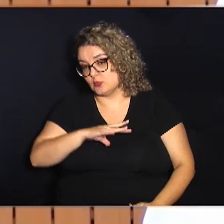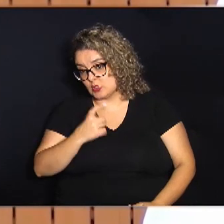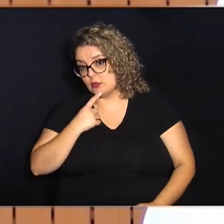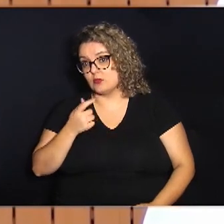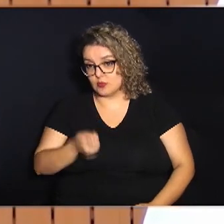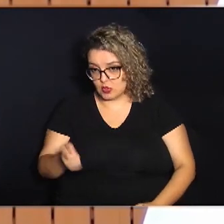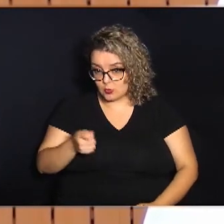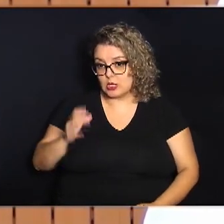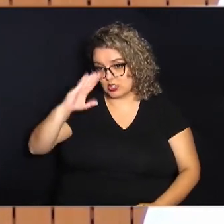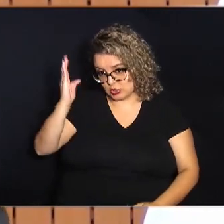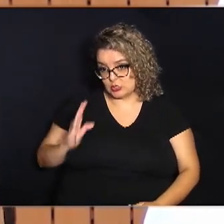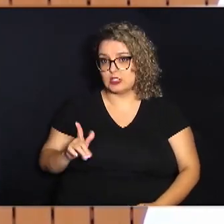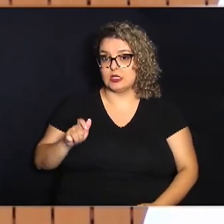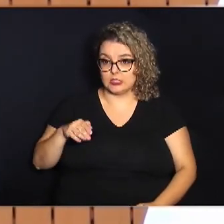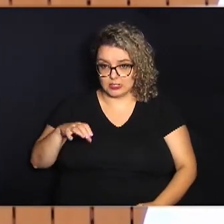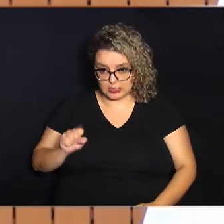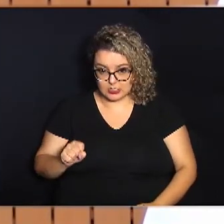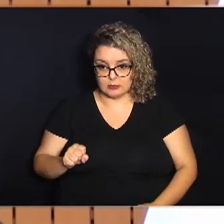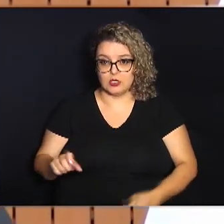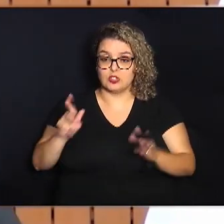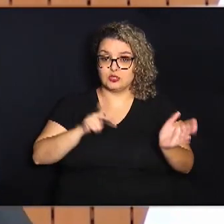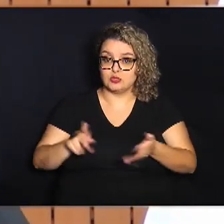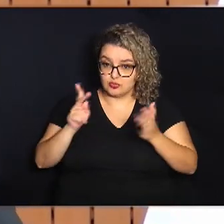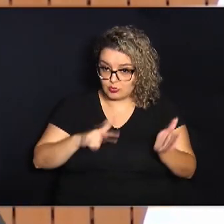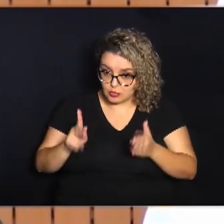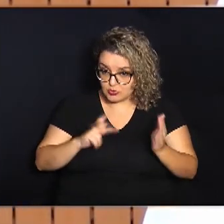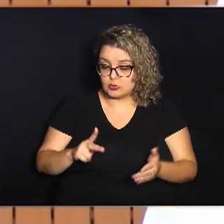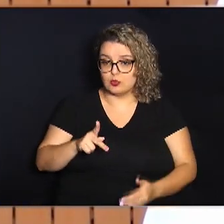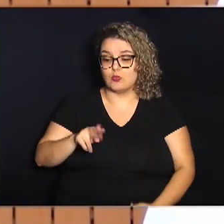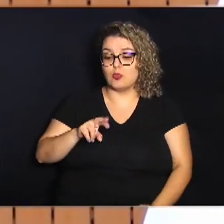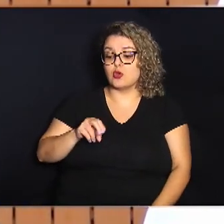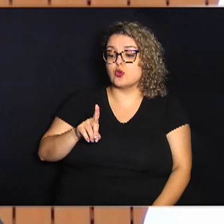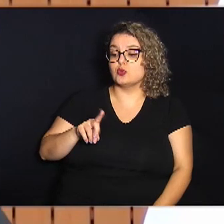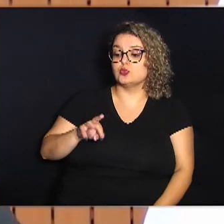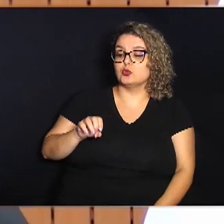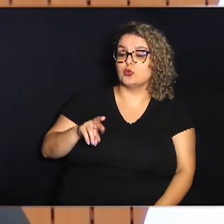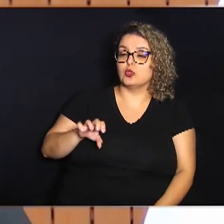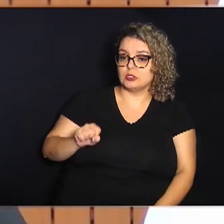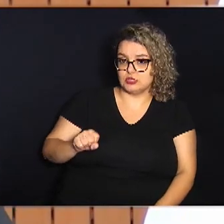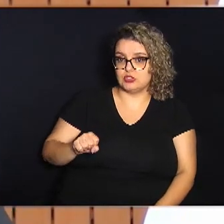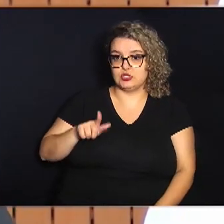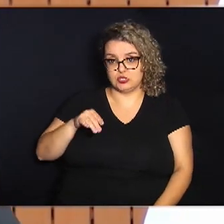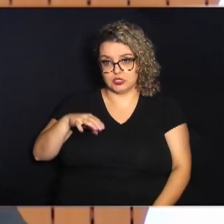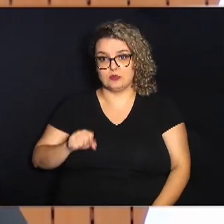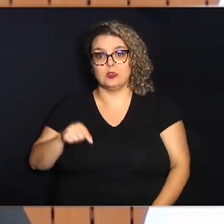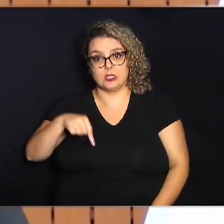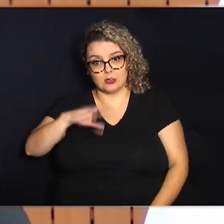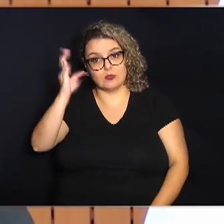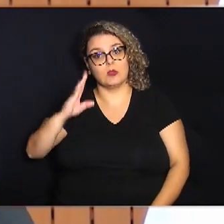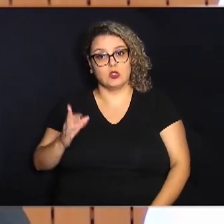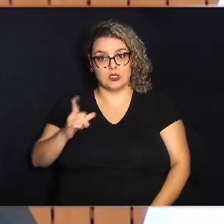associação brasileira de games, de produtores de games, né, que também o Brasil é um país que tem